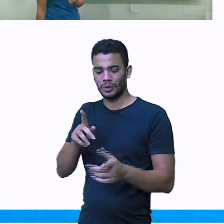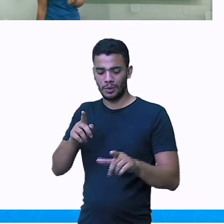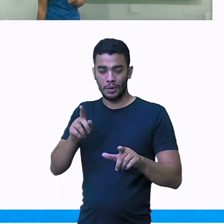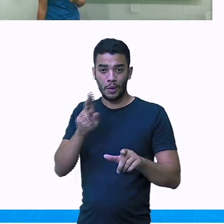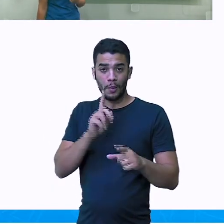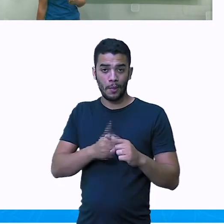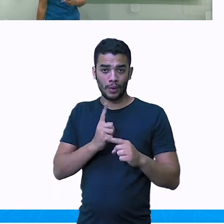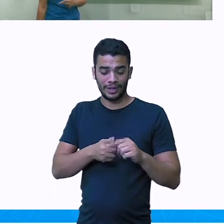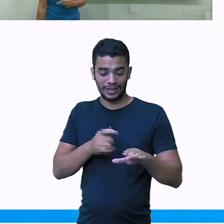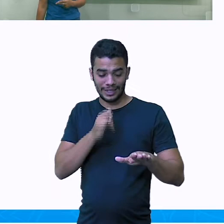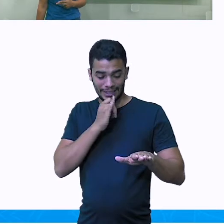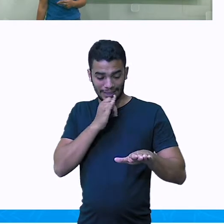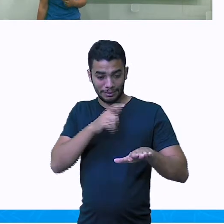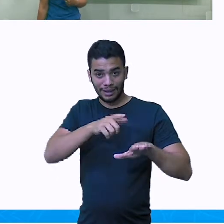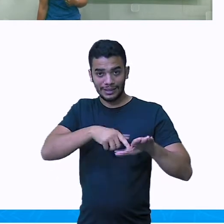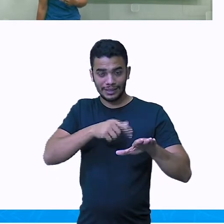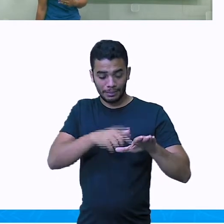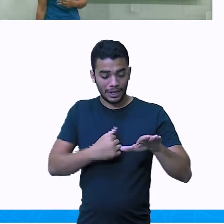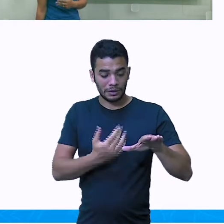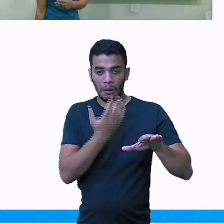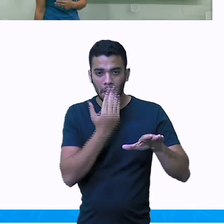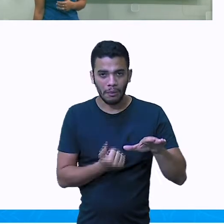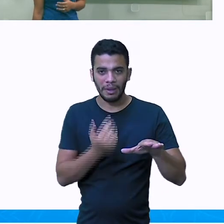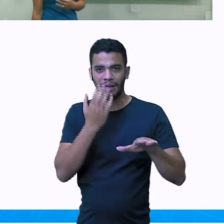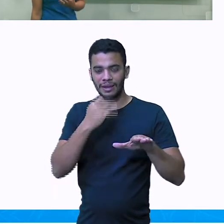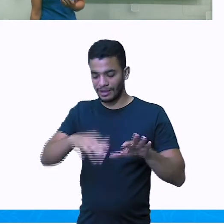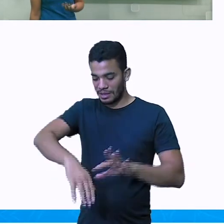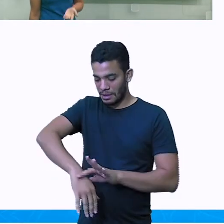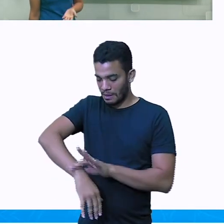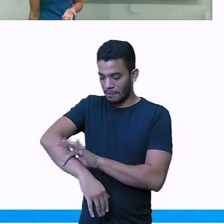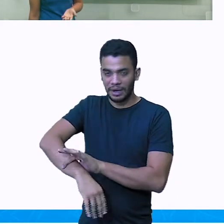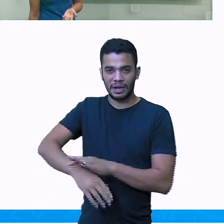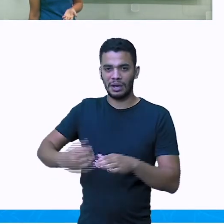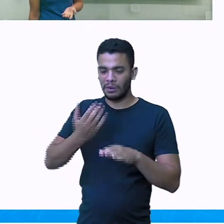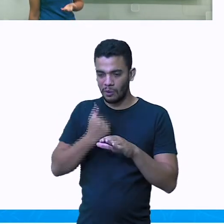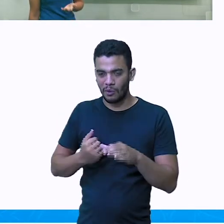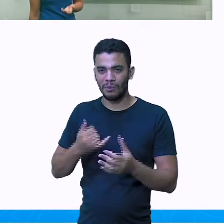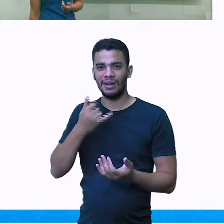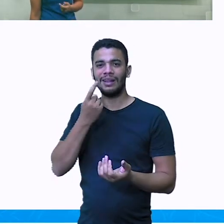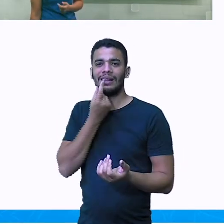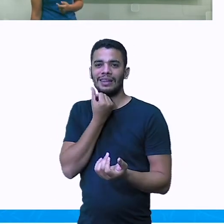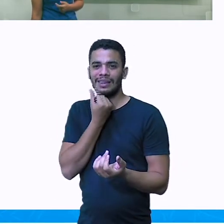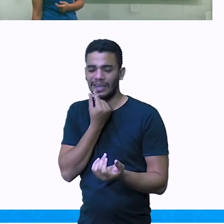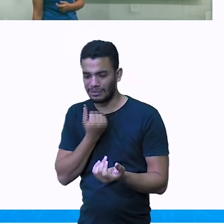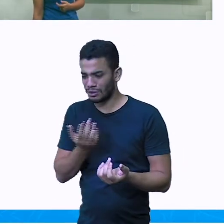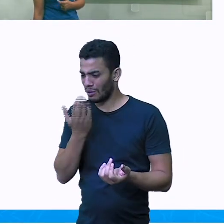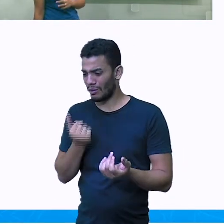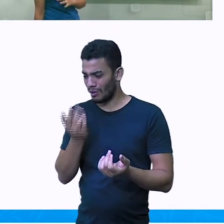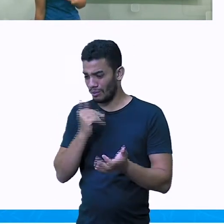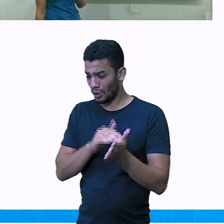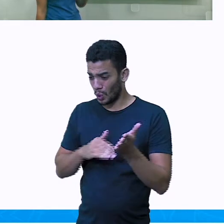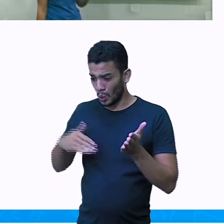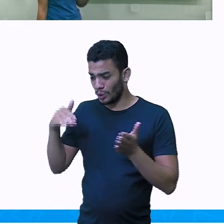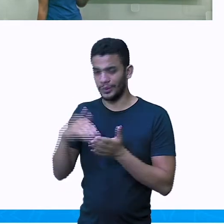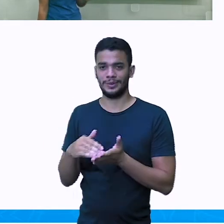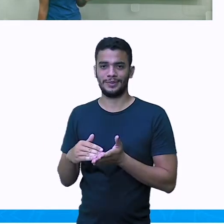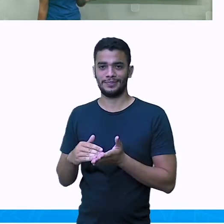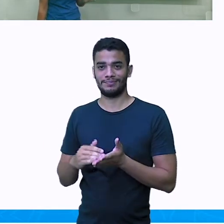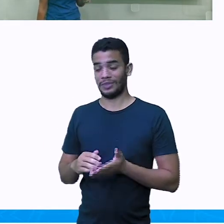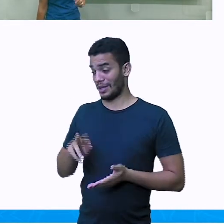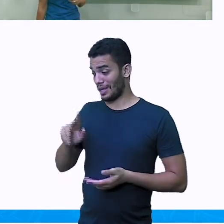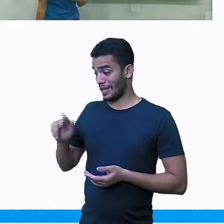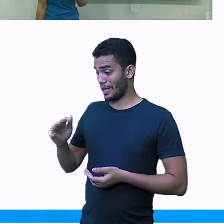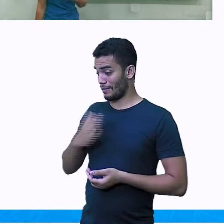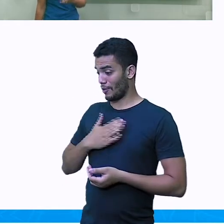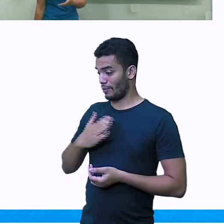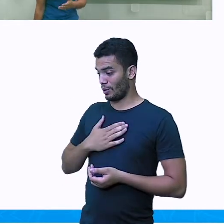sapatos, meias, brinquedos, cadernos, lápis. Breno até já tomou raiva do